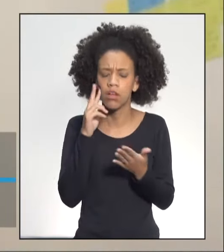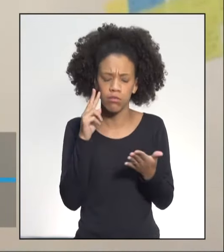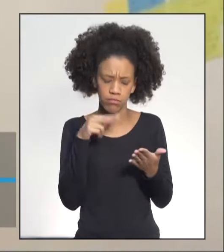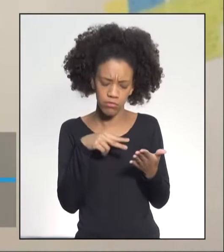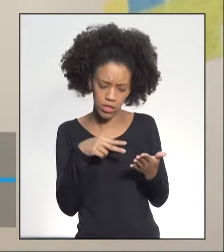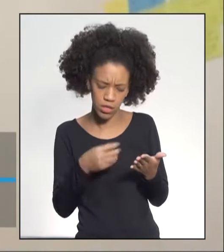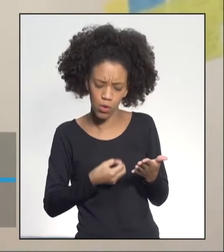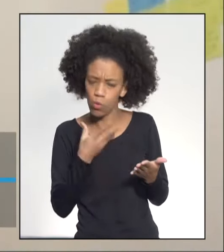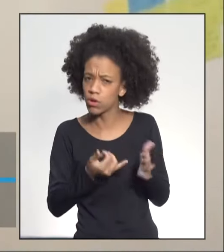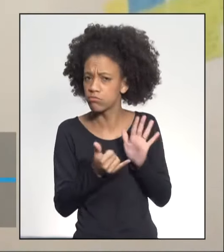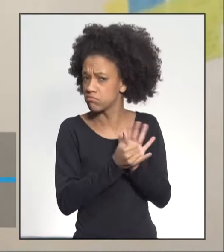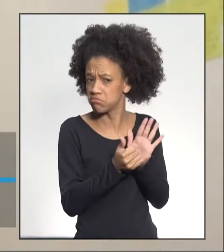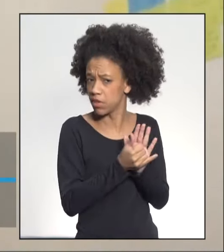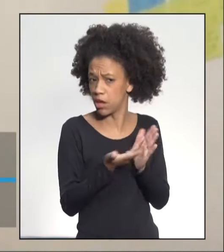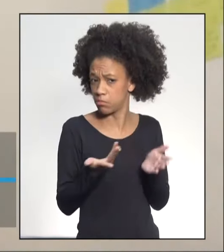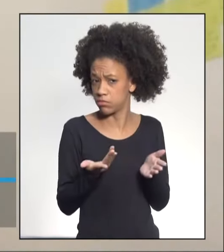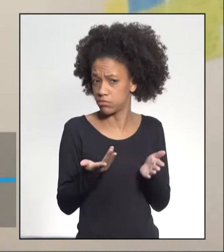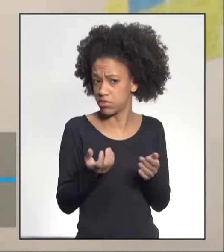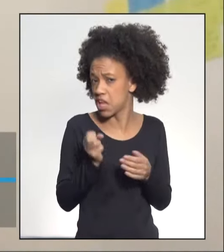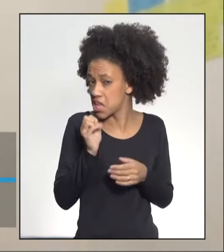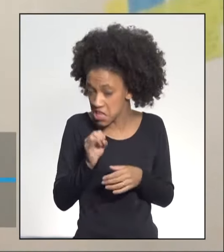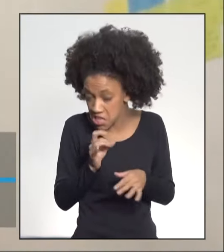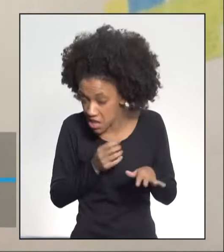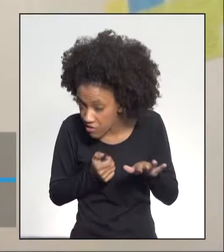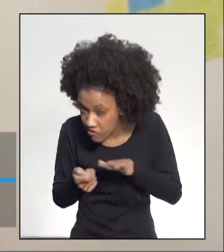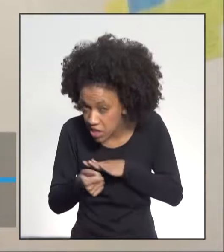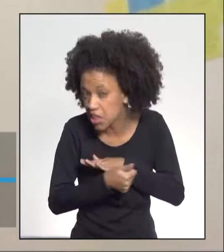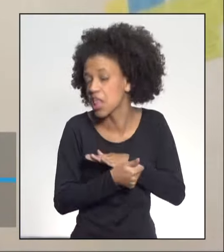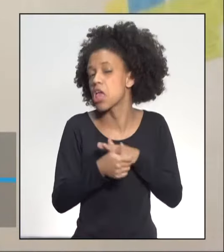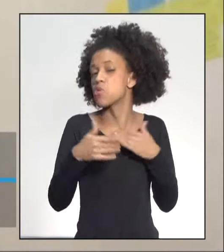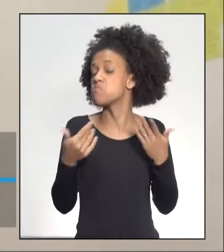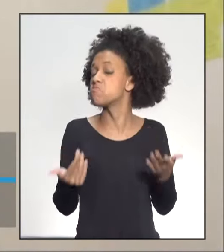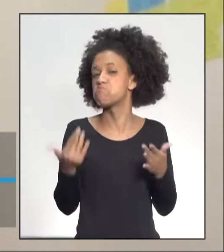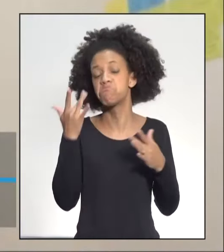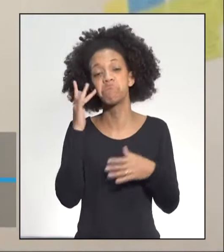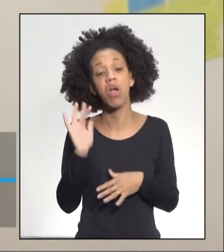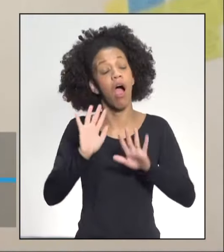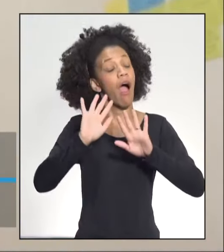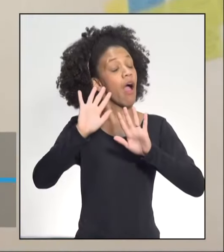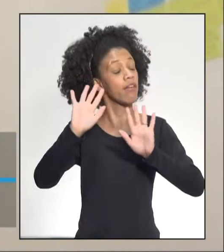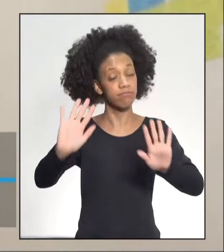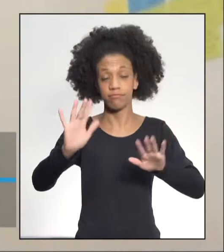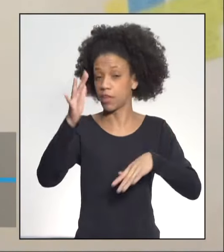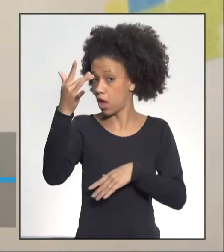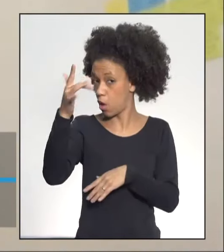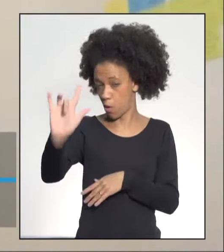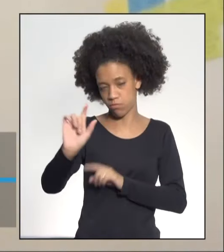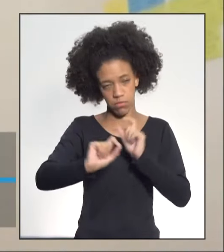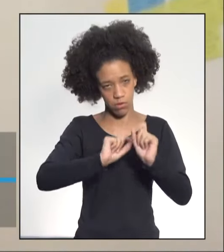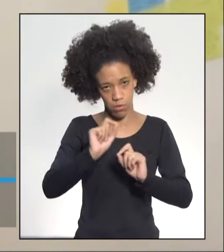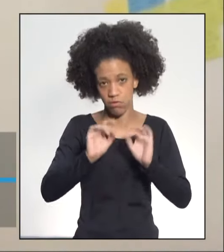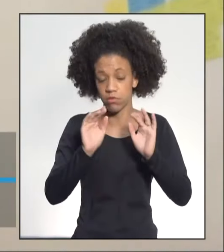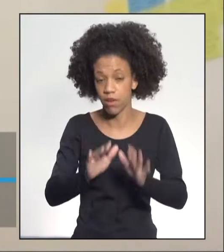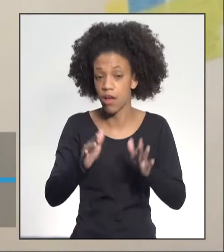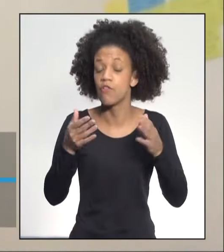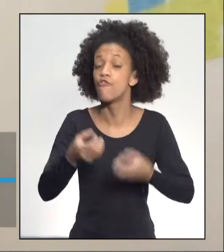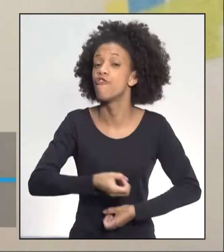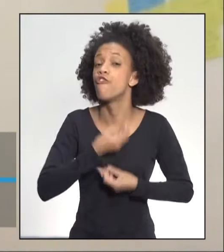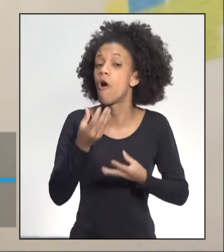primeira vez via WhatsApp. Se é fake news, se não é fake news, se é real, não é real, já é outra coisa. A gente está falando de